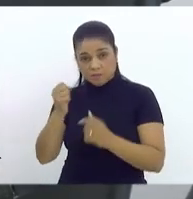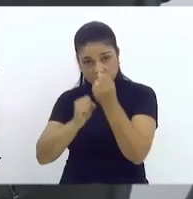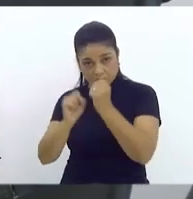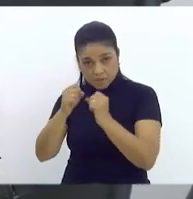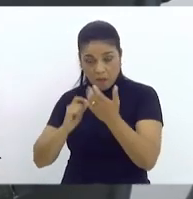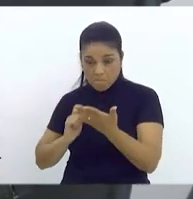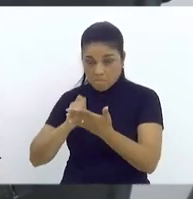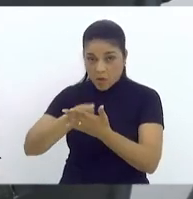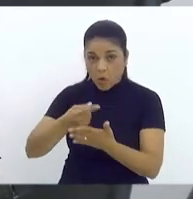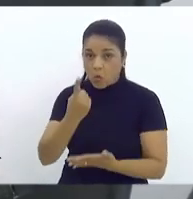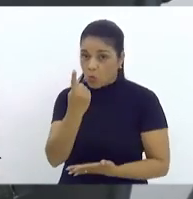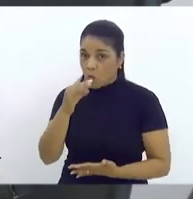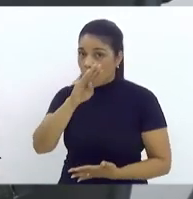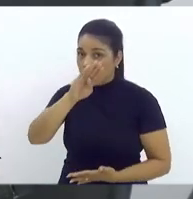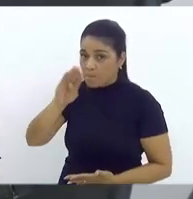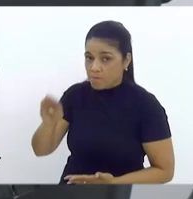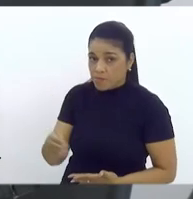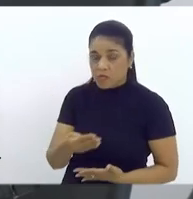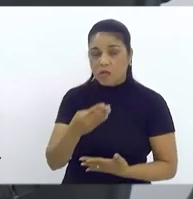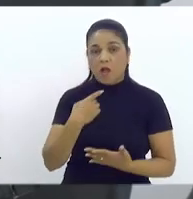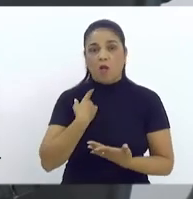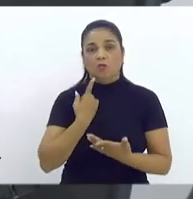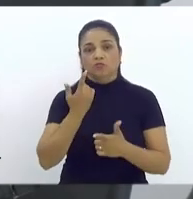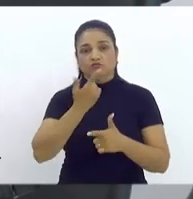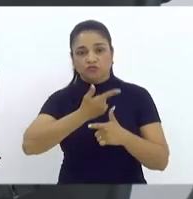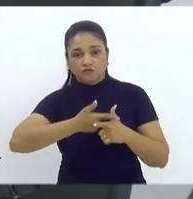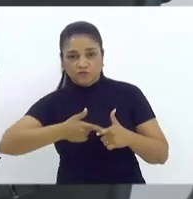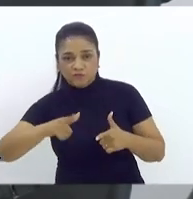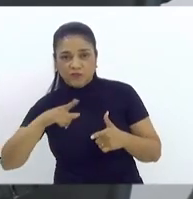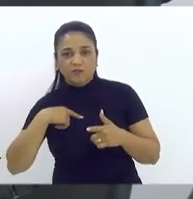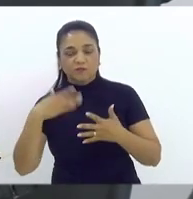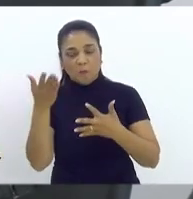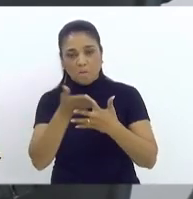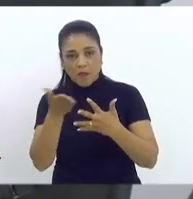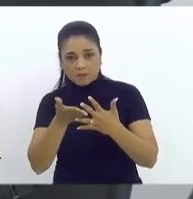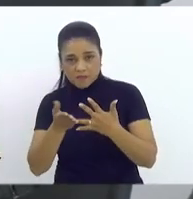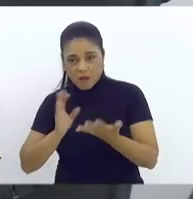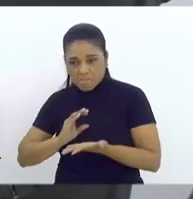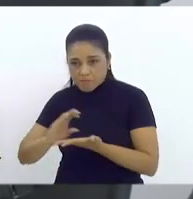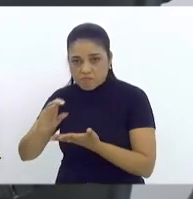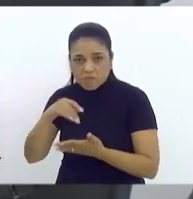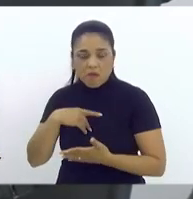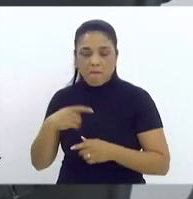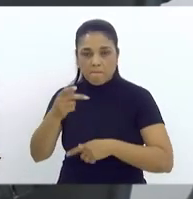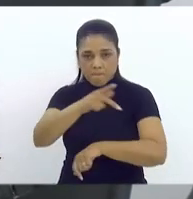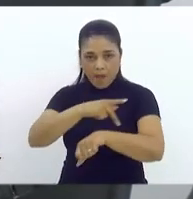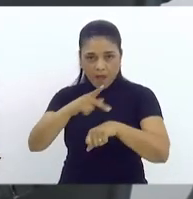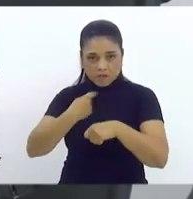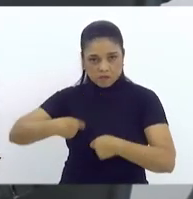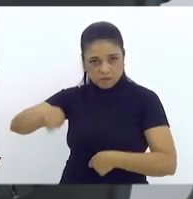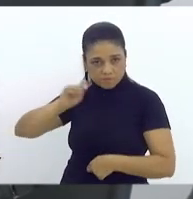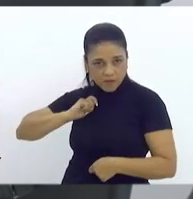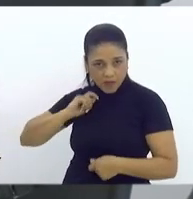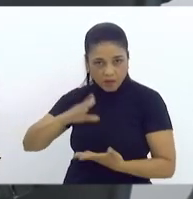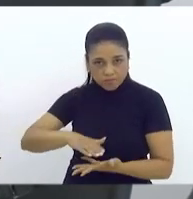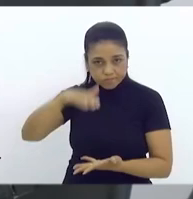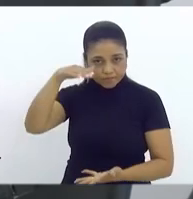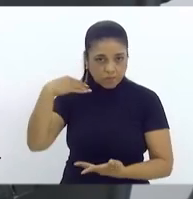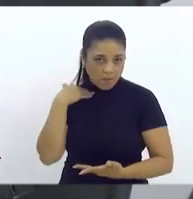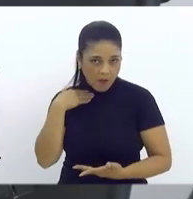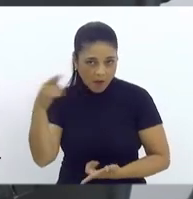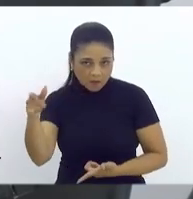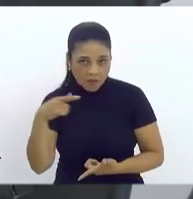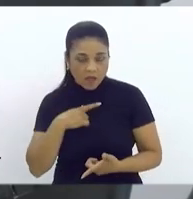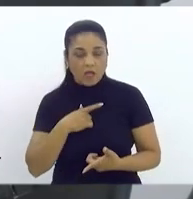de R$1 bilhão em dividendos, indo a maior parcela para a Espanha. Durante o período de 19 a 21, os investimentos